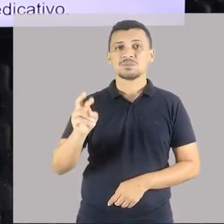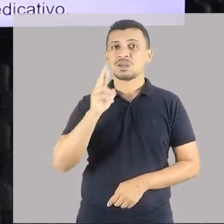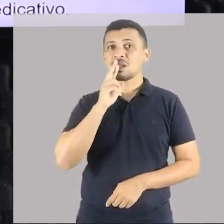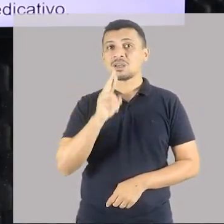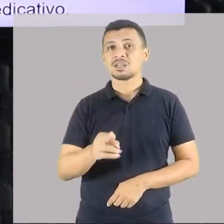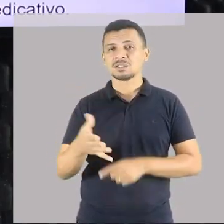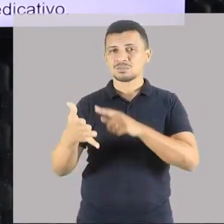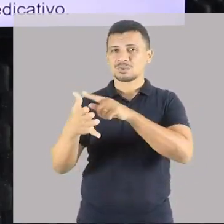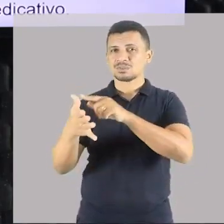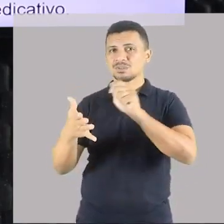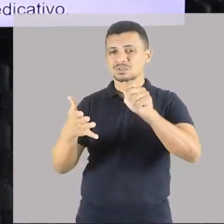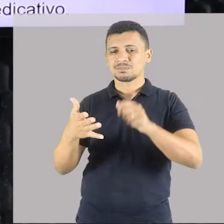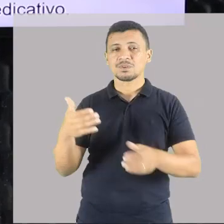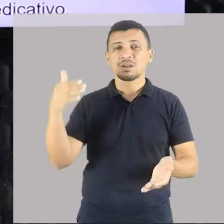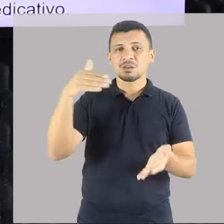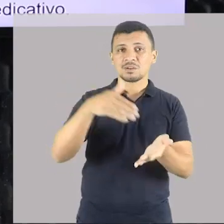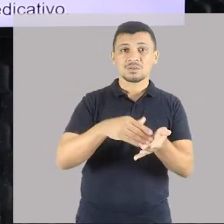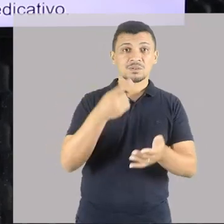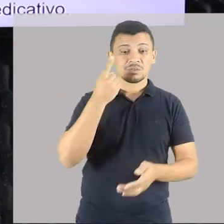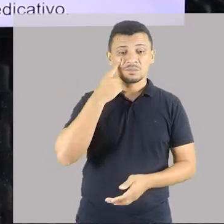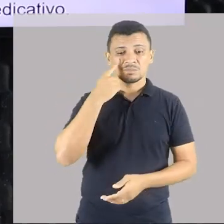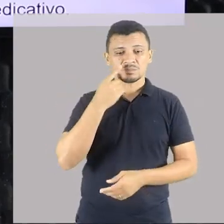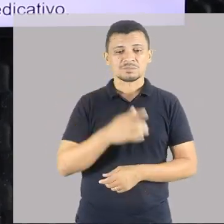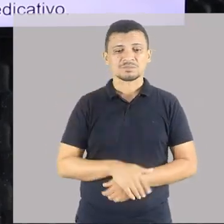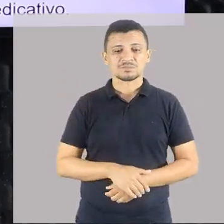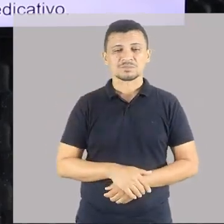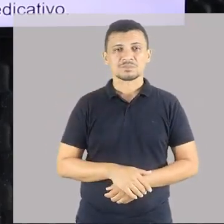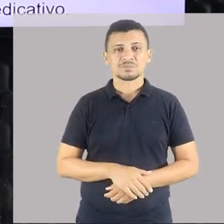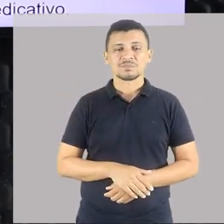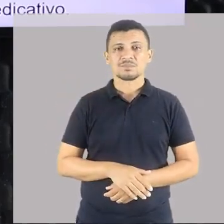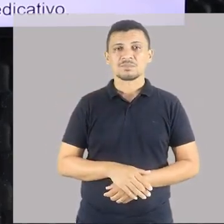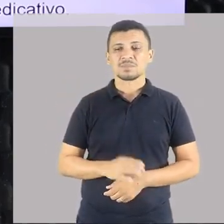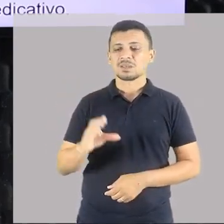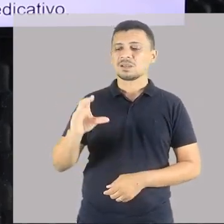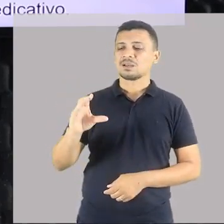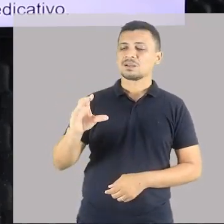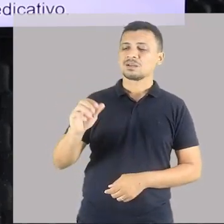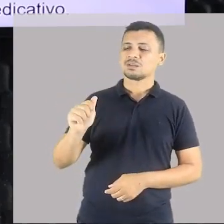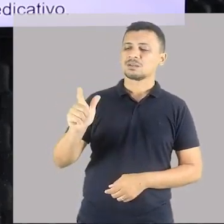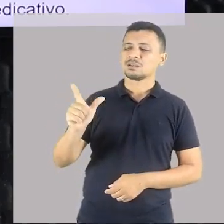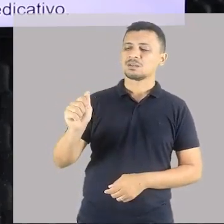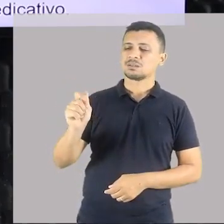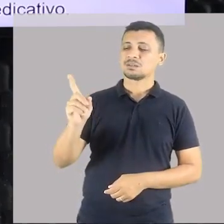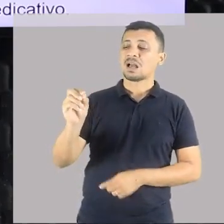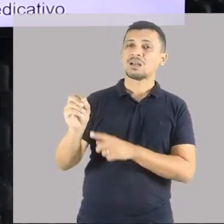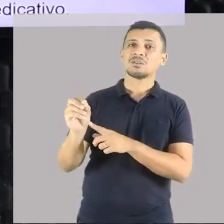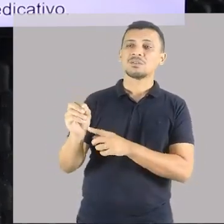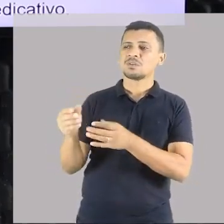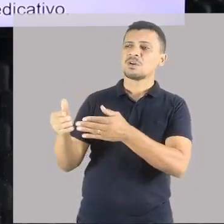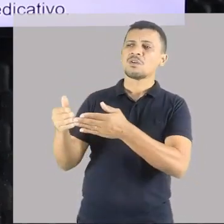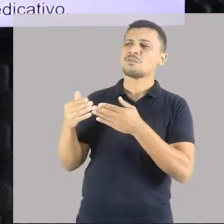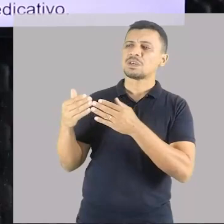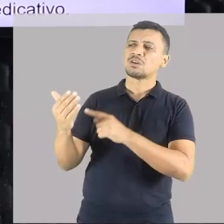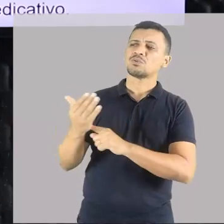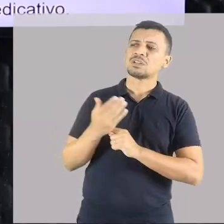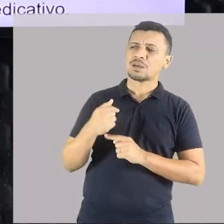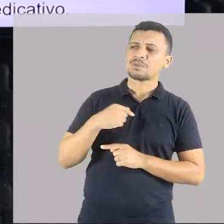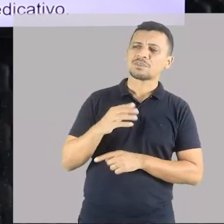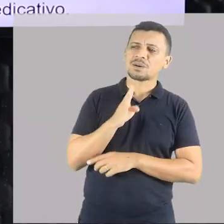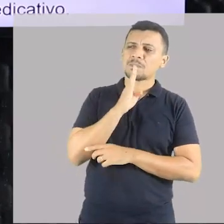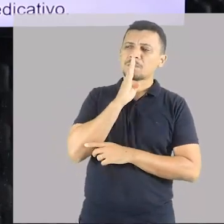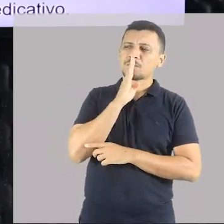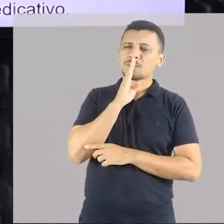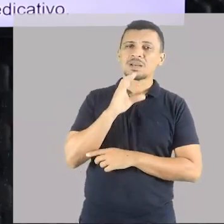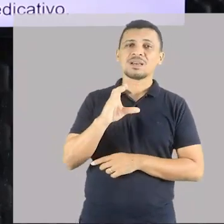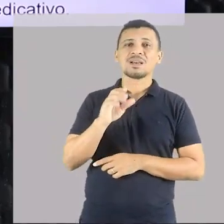A. Mas vamos ver o último termo. Ele diz assim, venha ajudar-me a ficar calado.